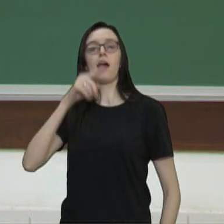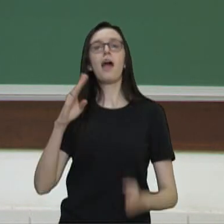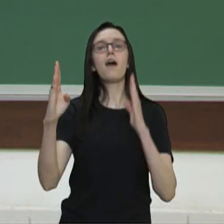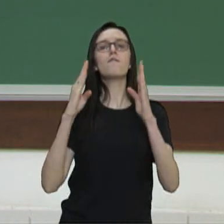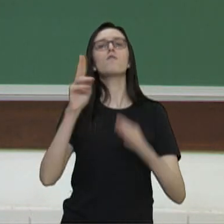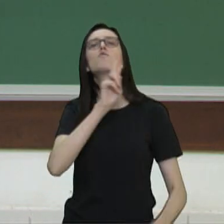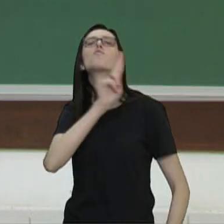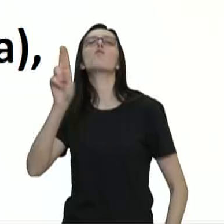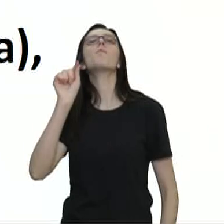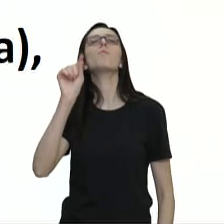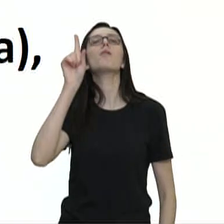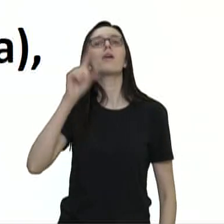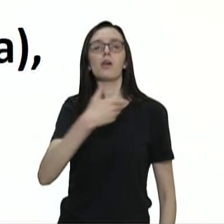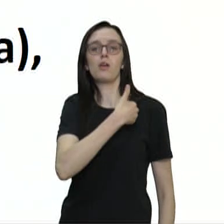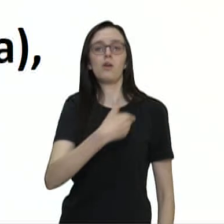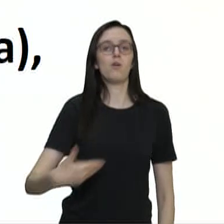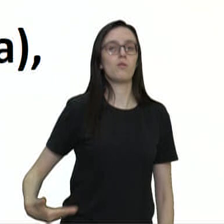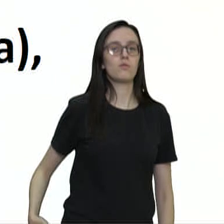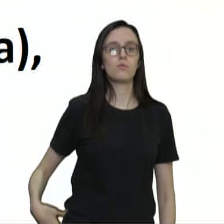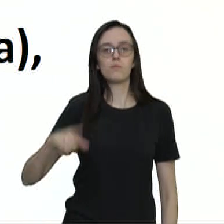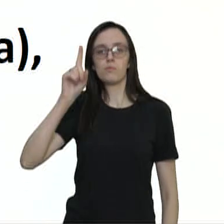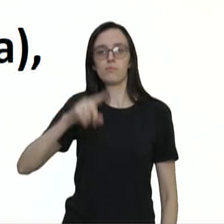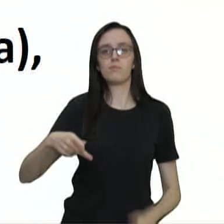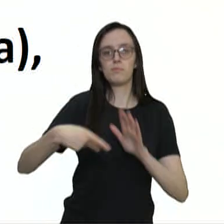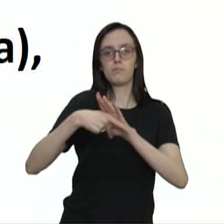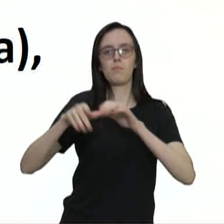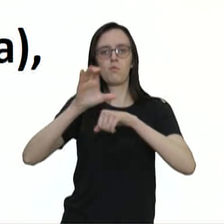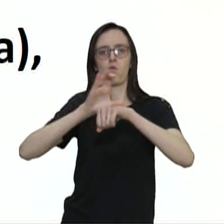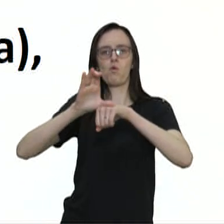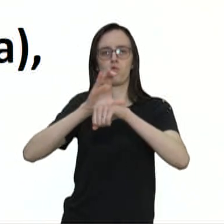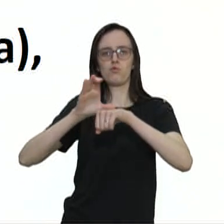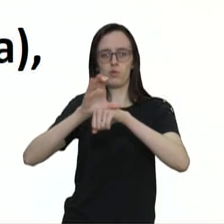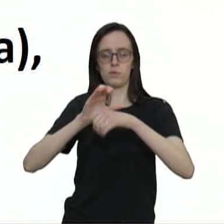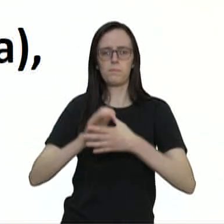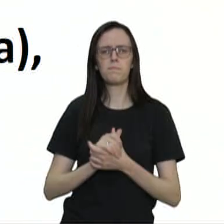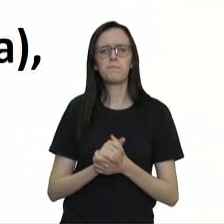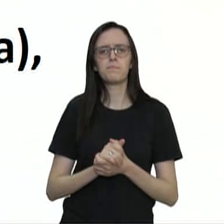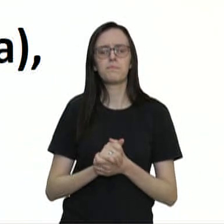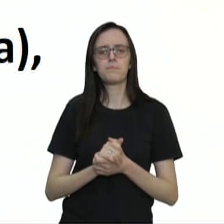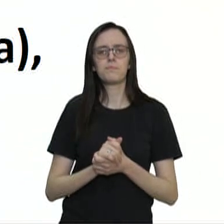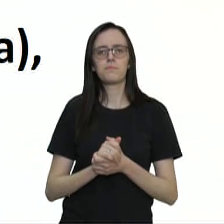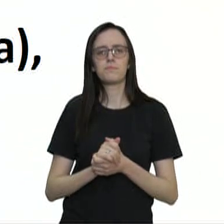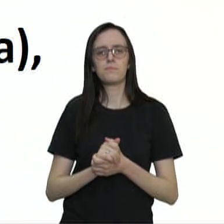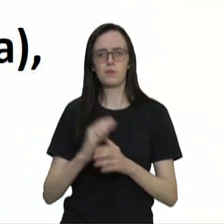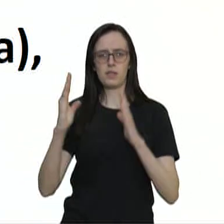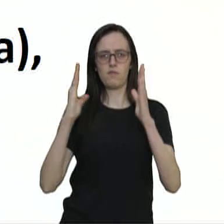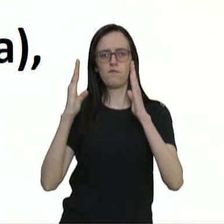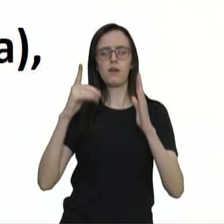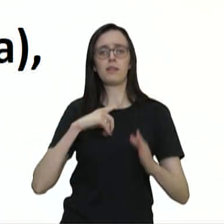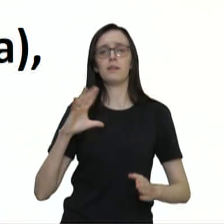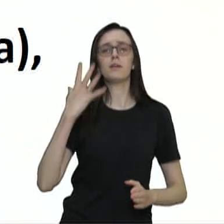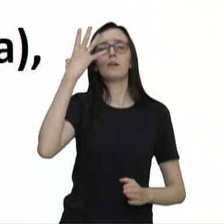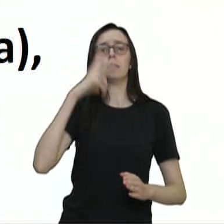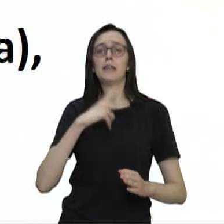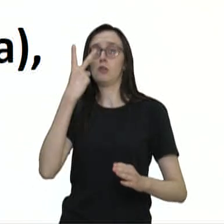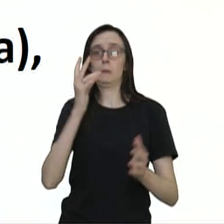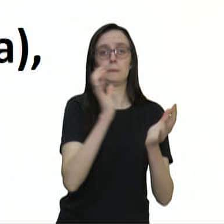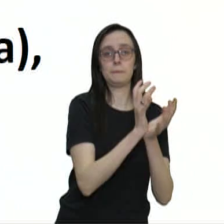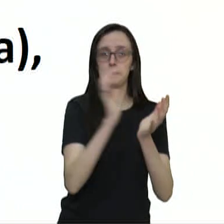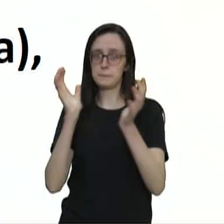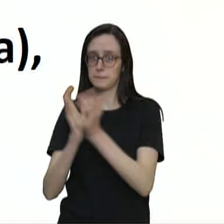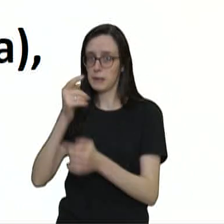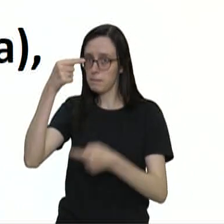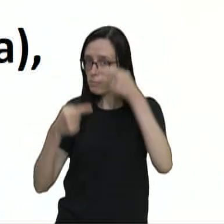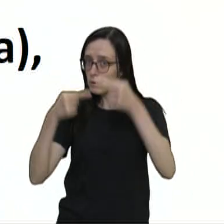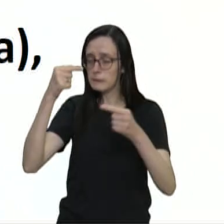fase chamada de governo constitucional. E nessa fase, você lembra que teve briga de dois grupos